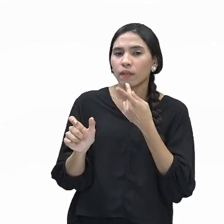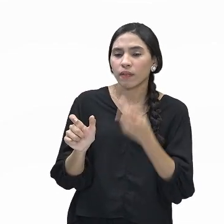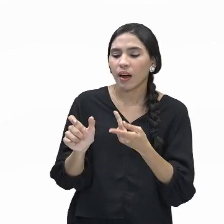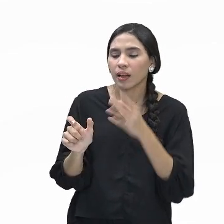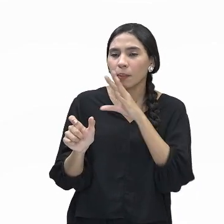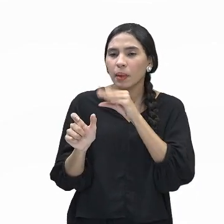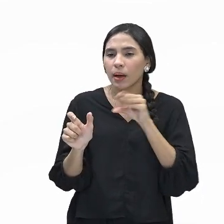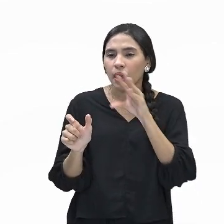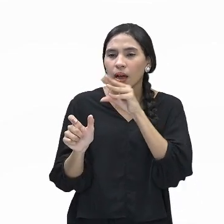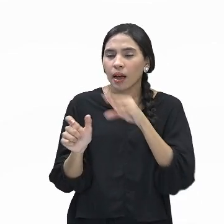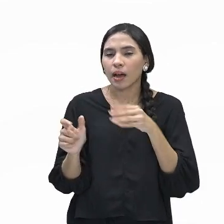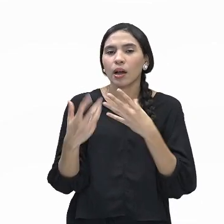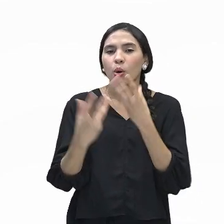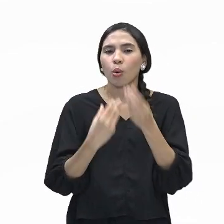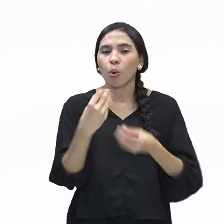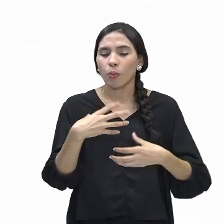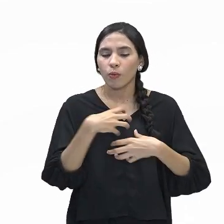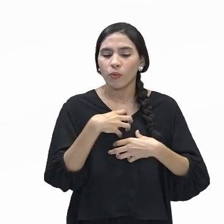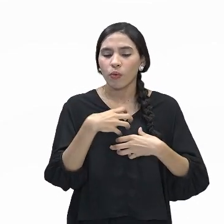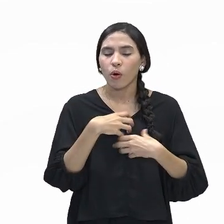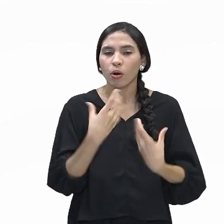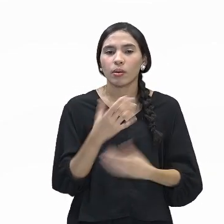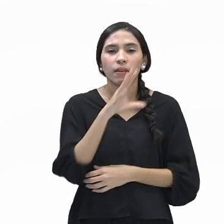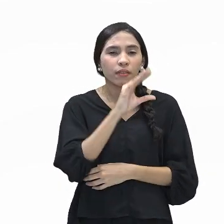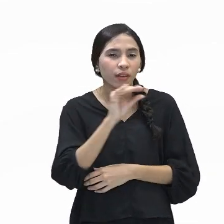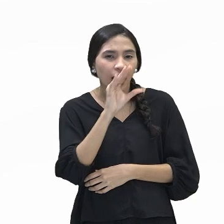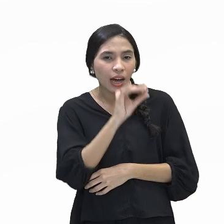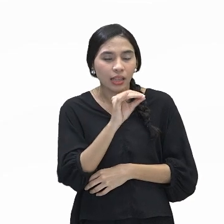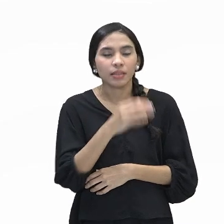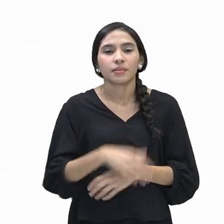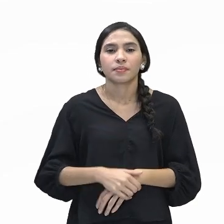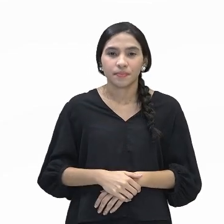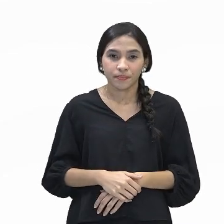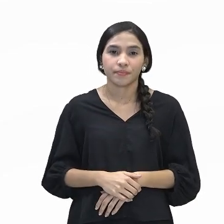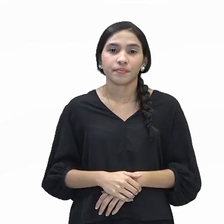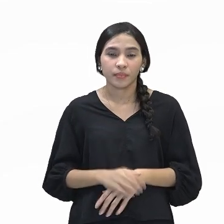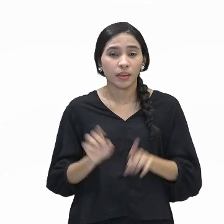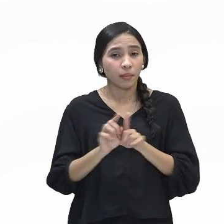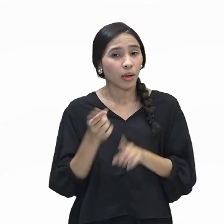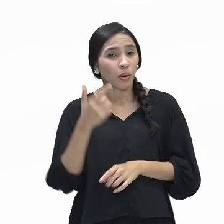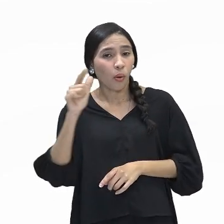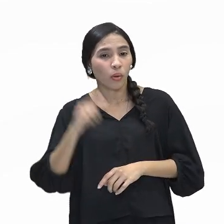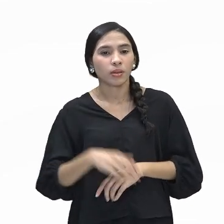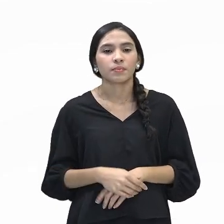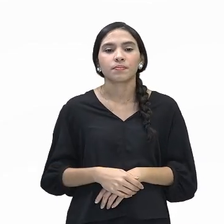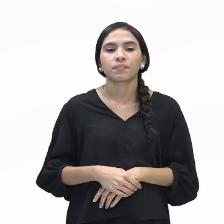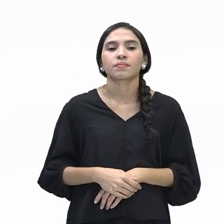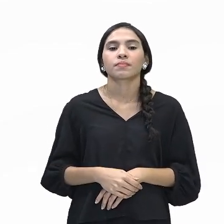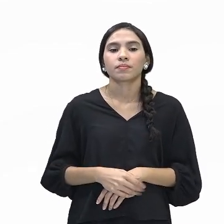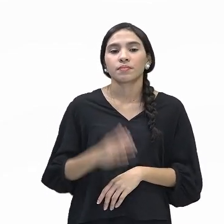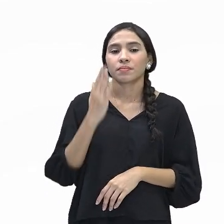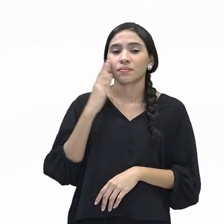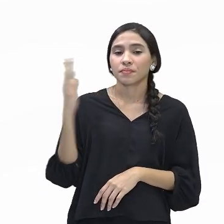vão focar na prosa regionalista. E aí tem a outra prosa, que é a prosa